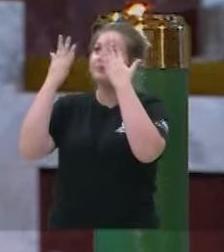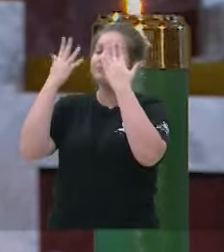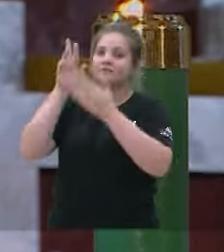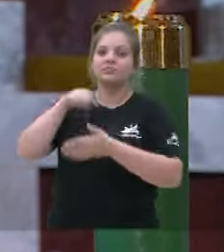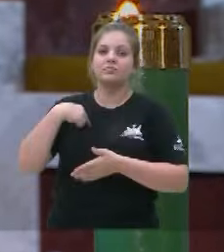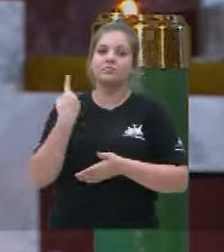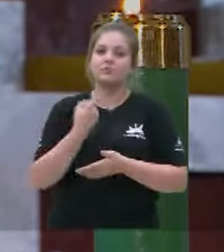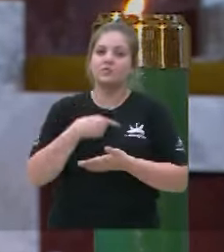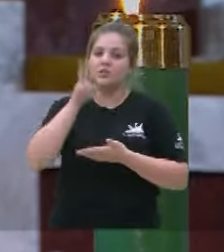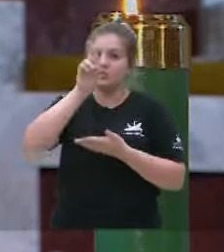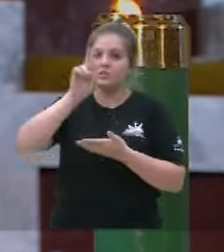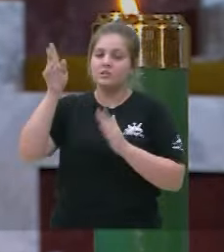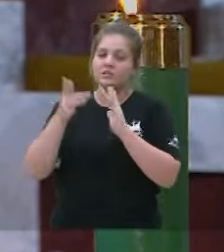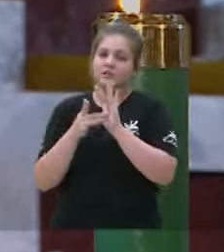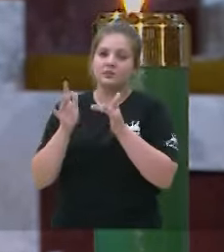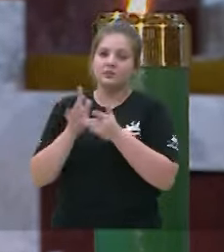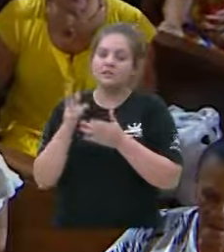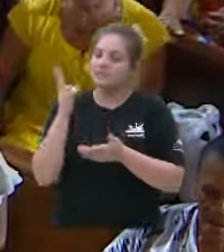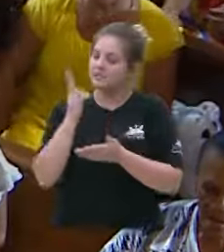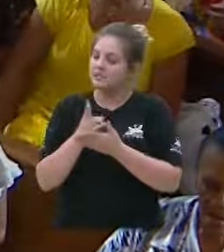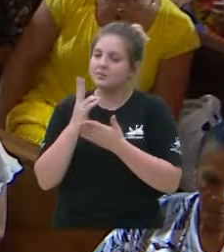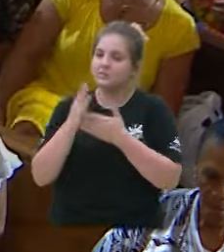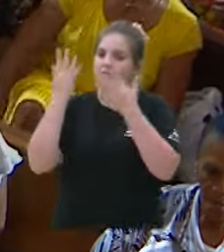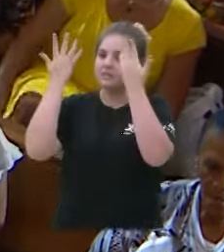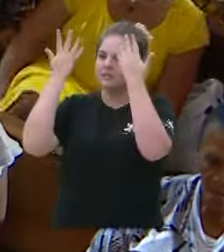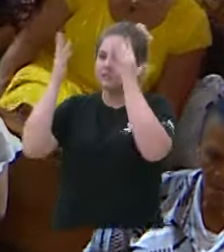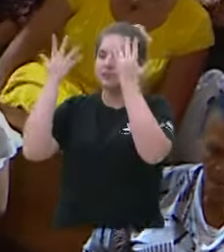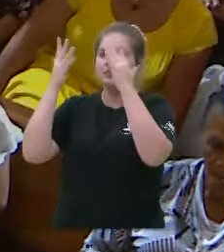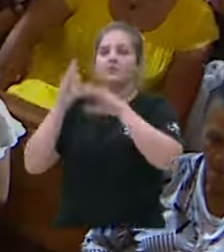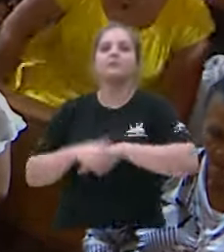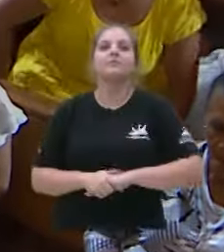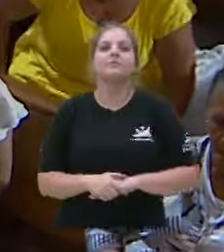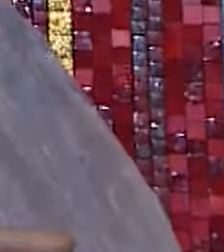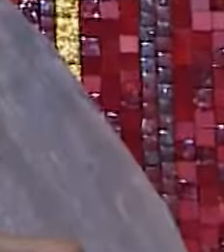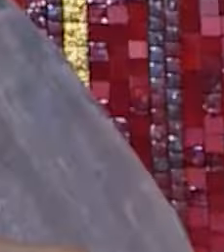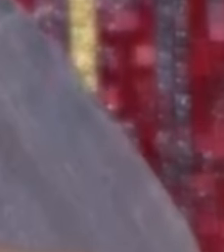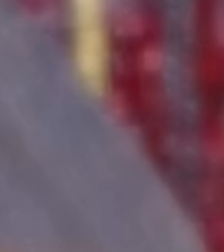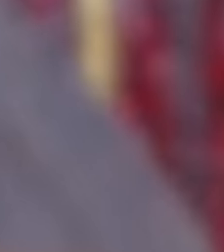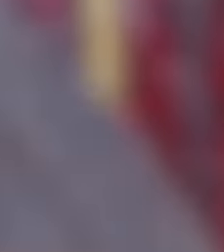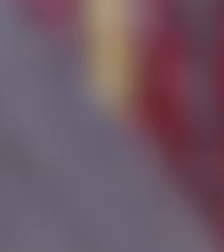senhor Jesus Cristo para sempre seja